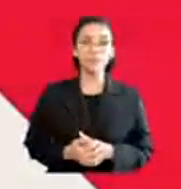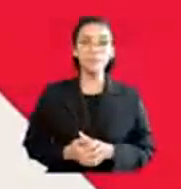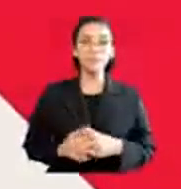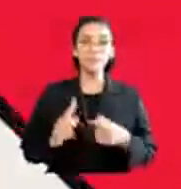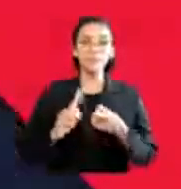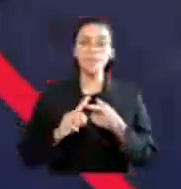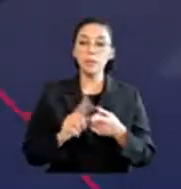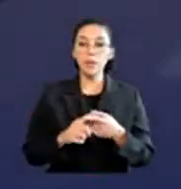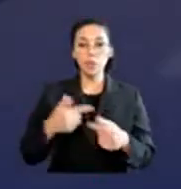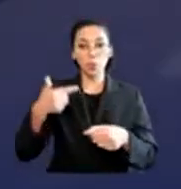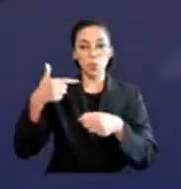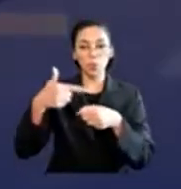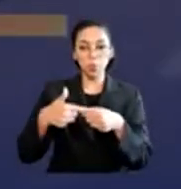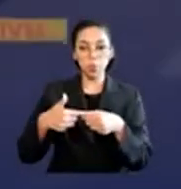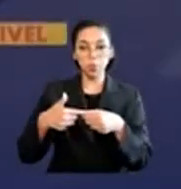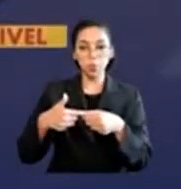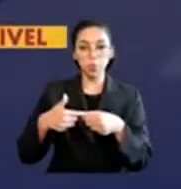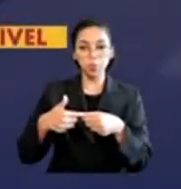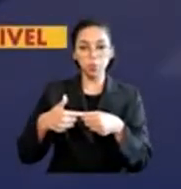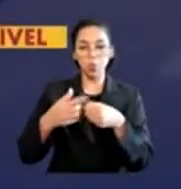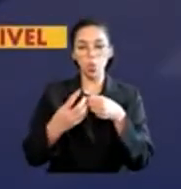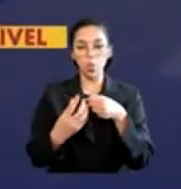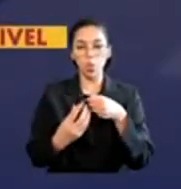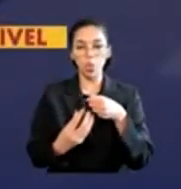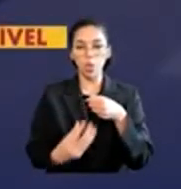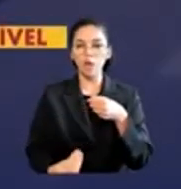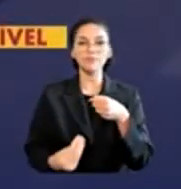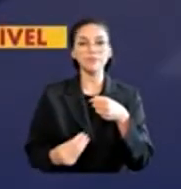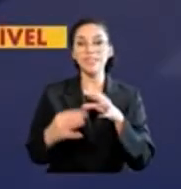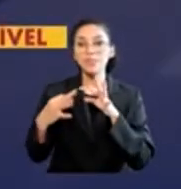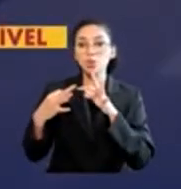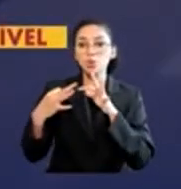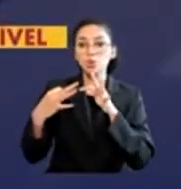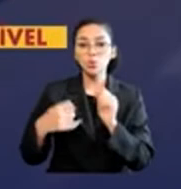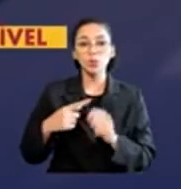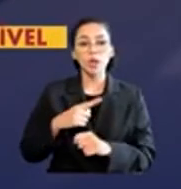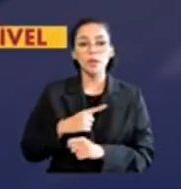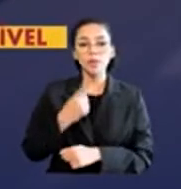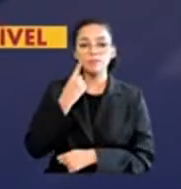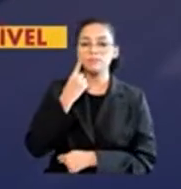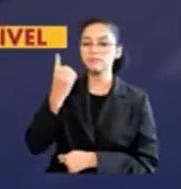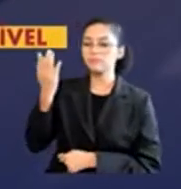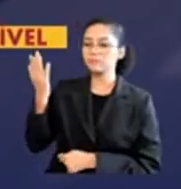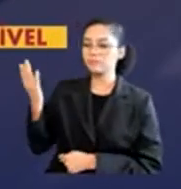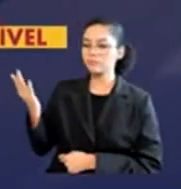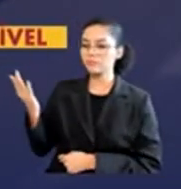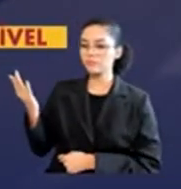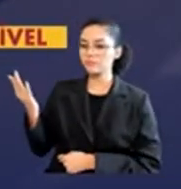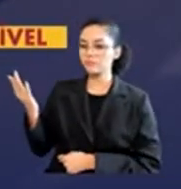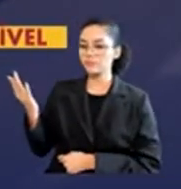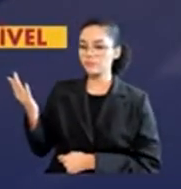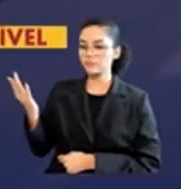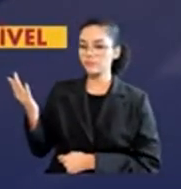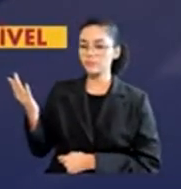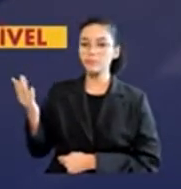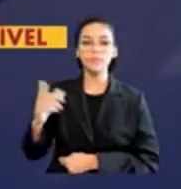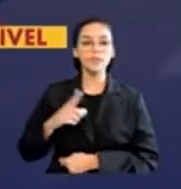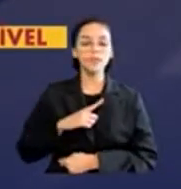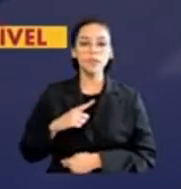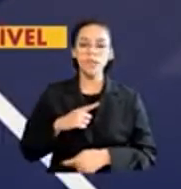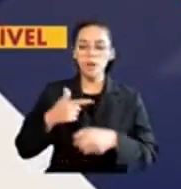combustível. Dentre todos esses itens na tela que compõem o cálculo do custo operacional, o consumo